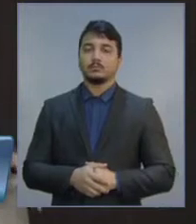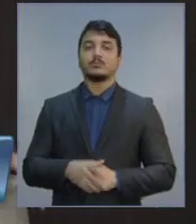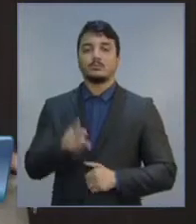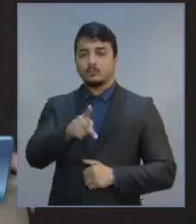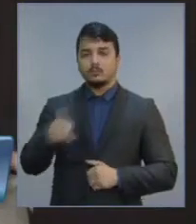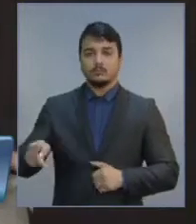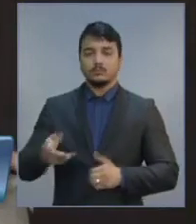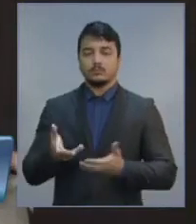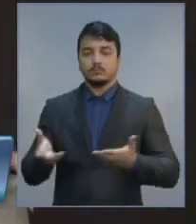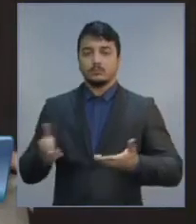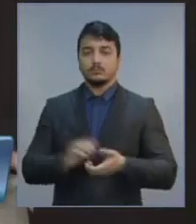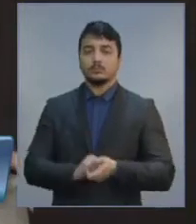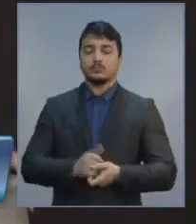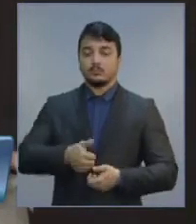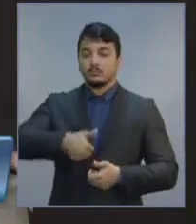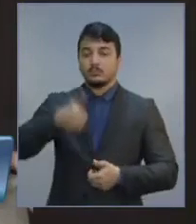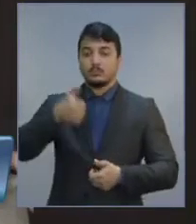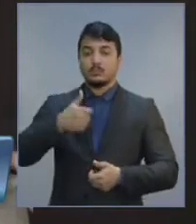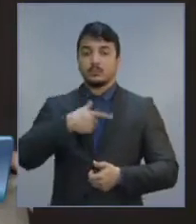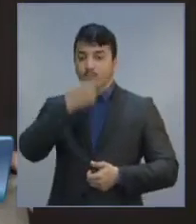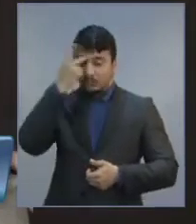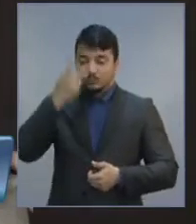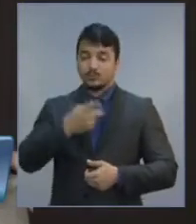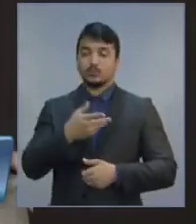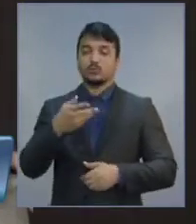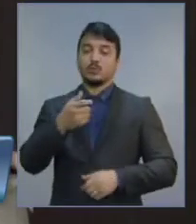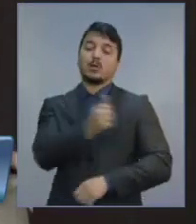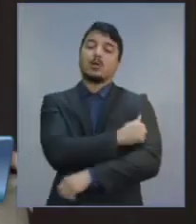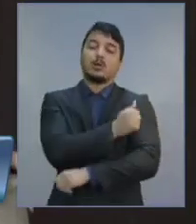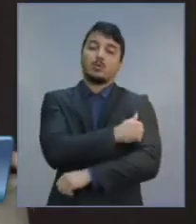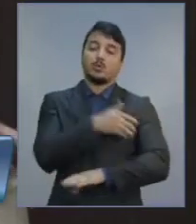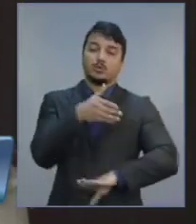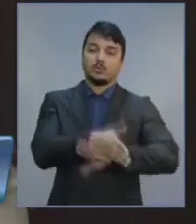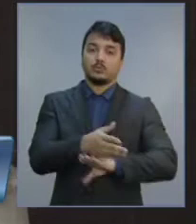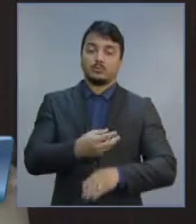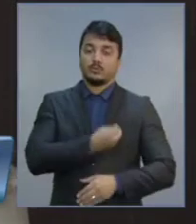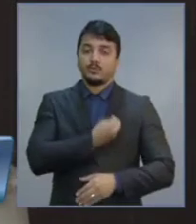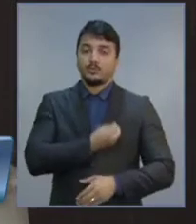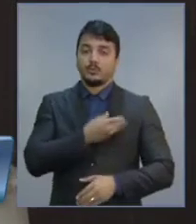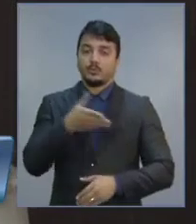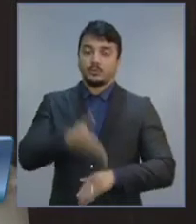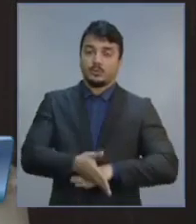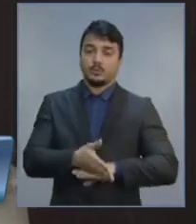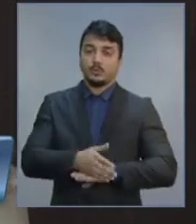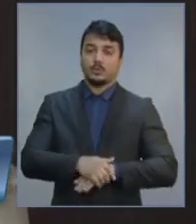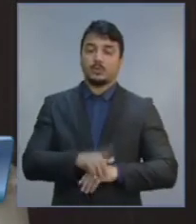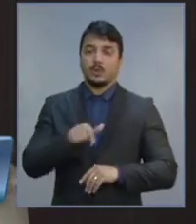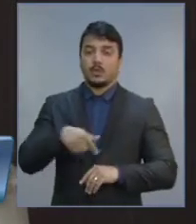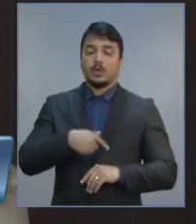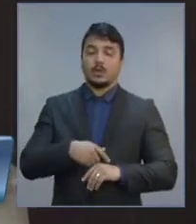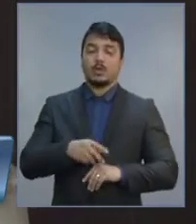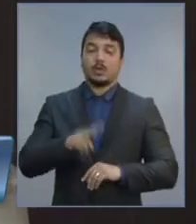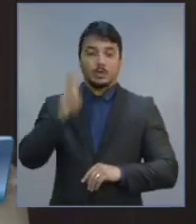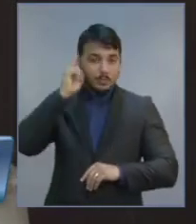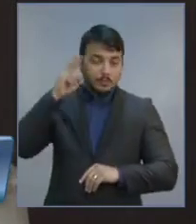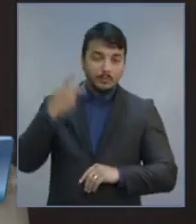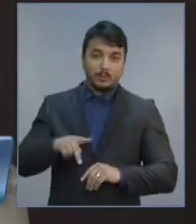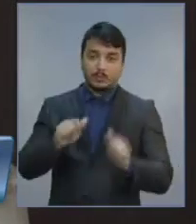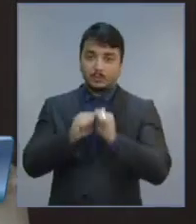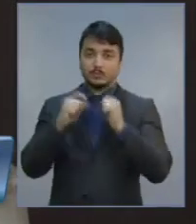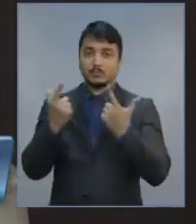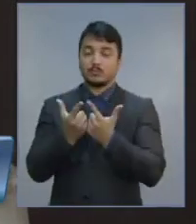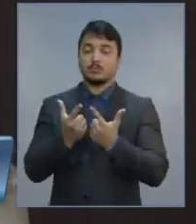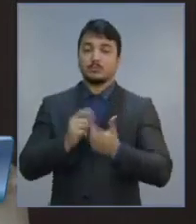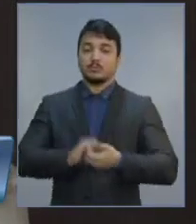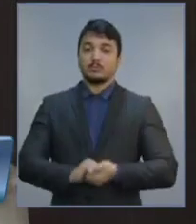Senhor presidente, primeiro saudar aqui os estudantes que nos visitam aqui, nesse momento, no Memorial da Assembleia.